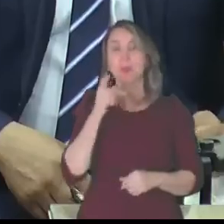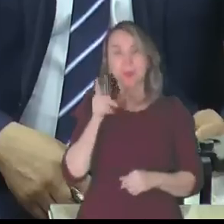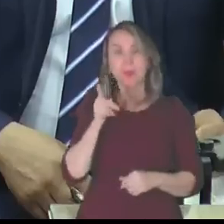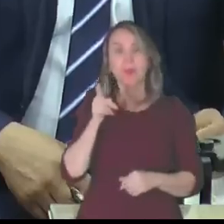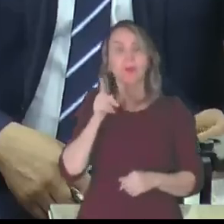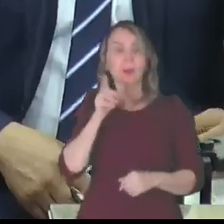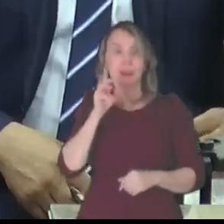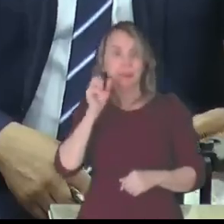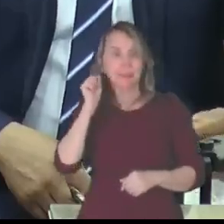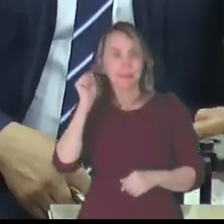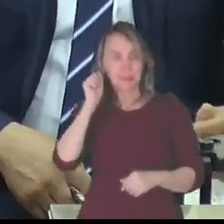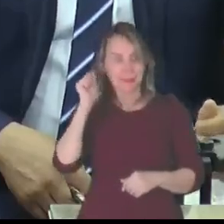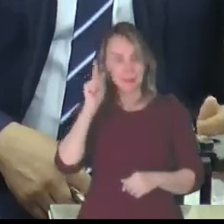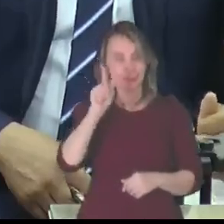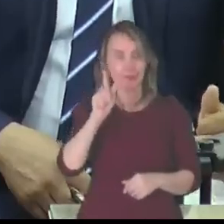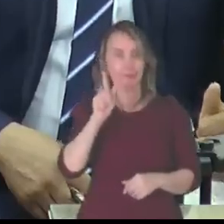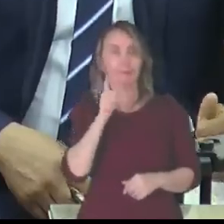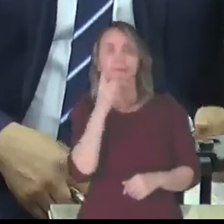falou